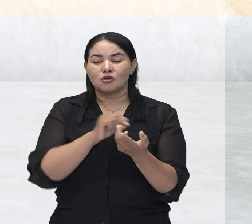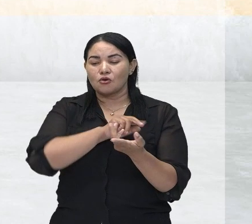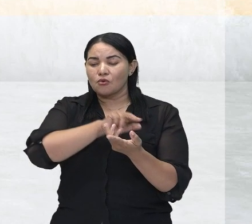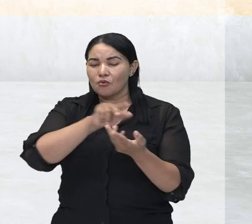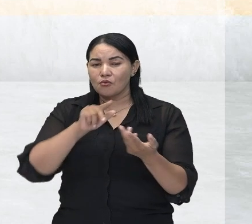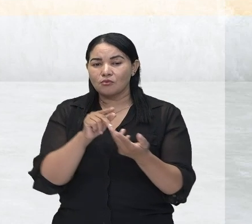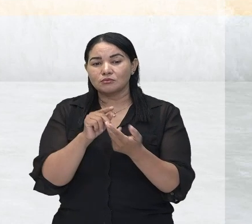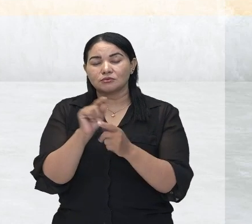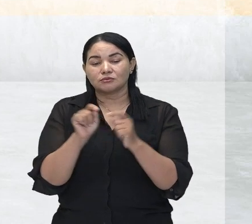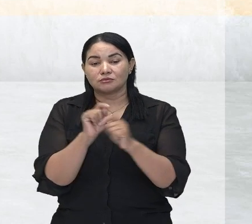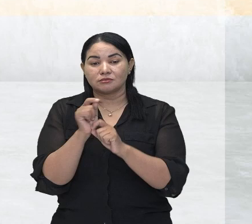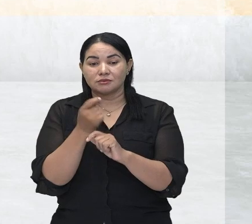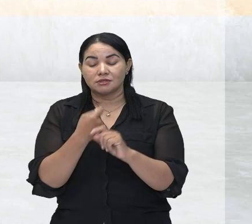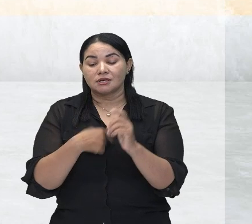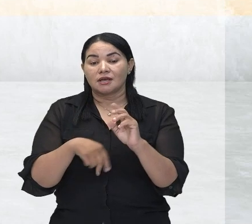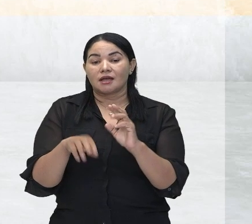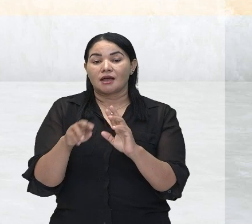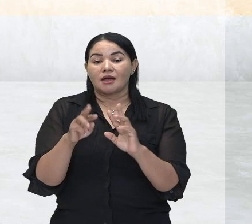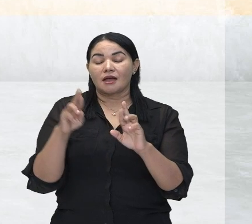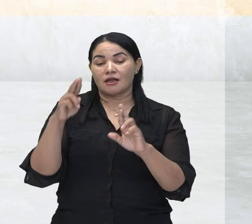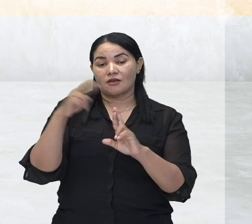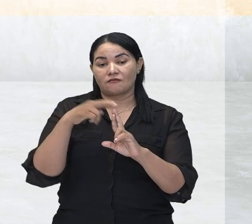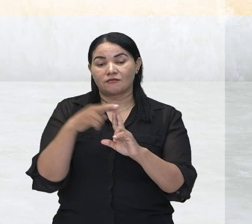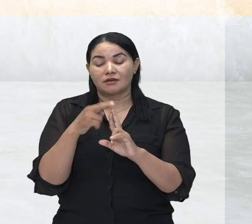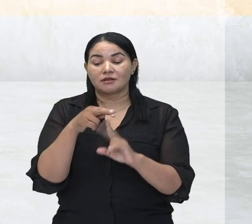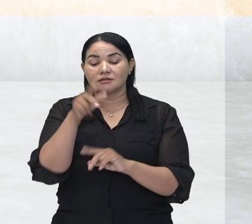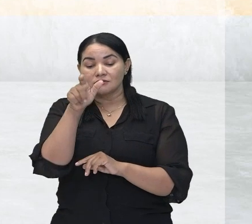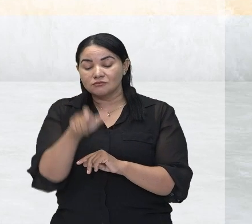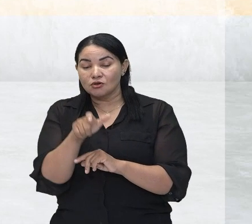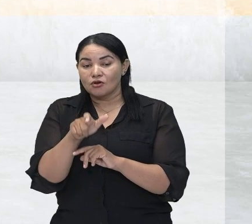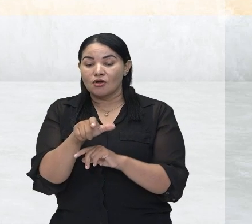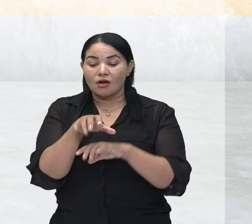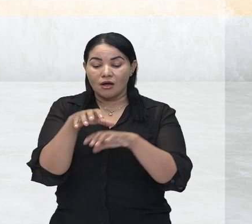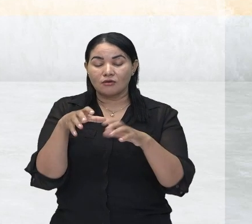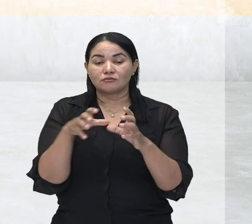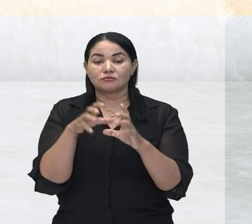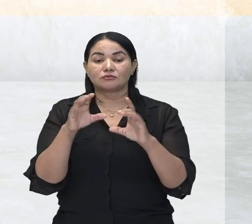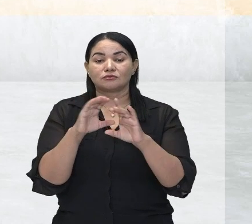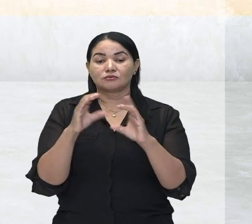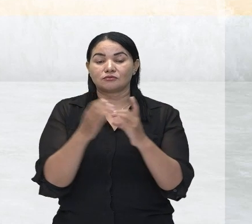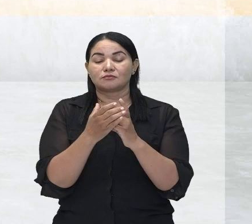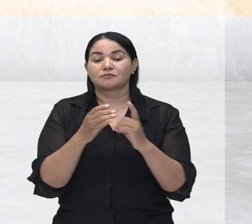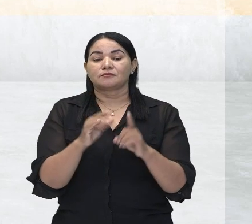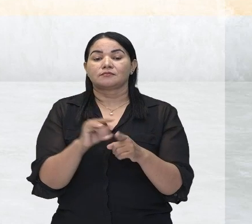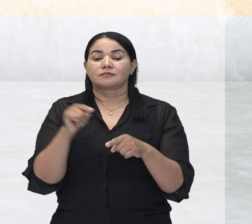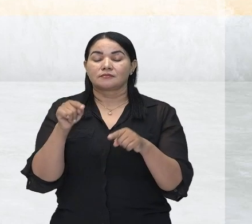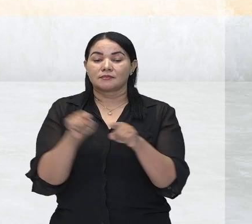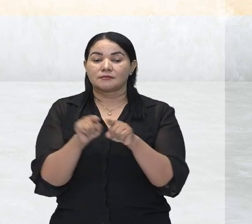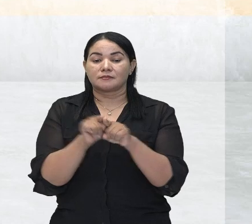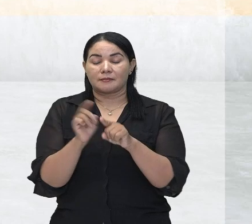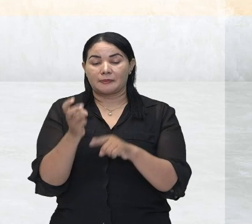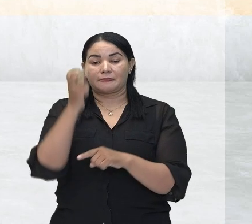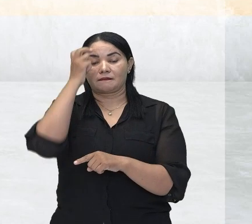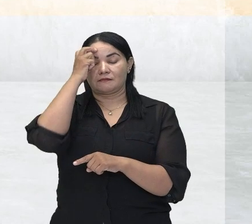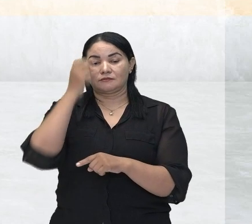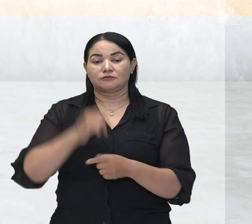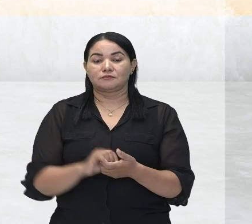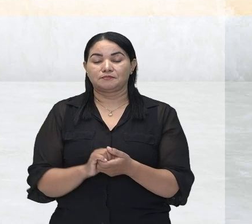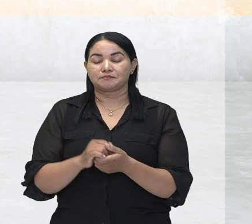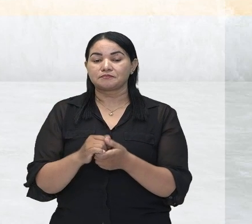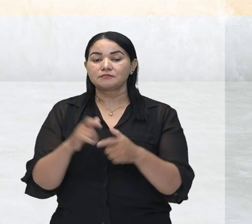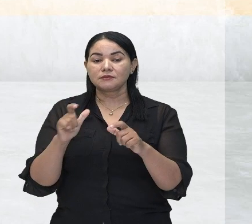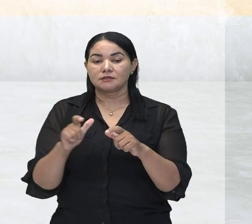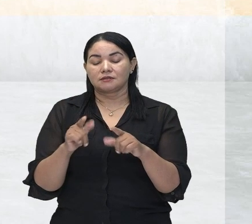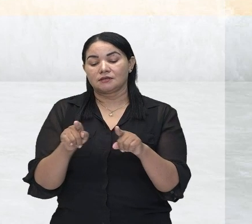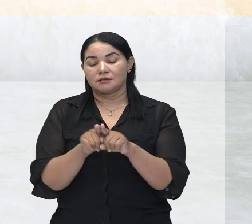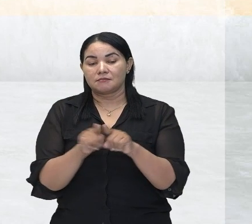povo, com aquela cultura, com aquele local. Né? Então, nós compartilhamos ali esses elementos materiais